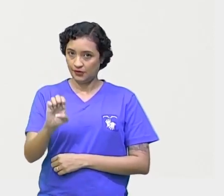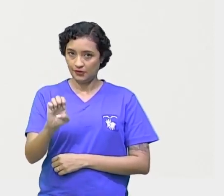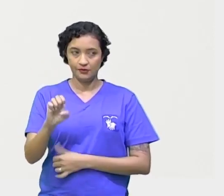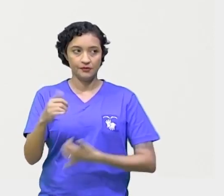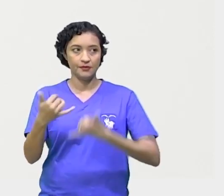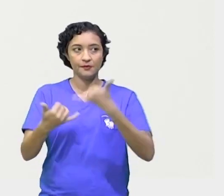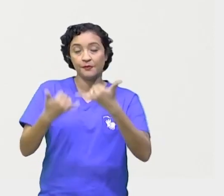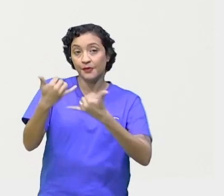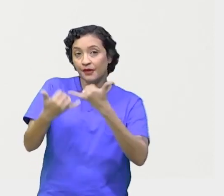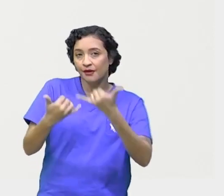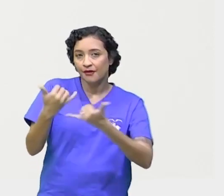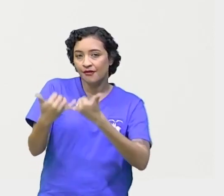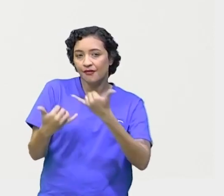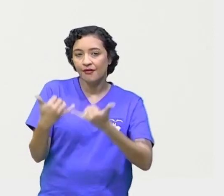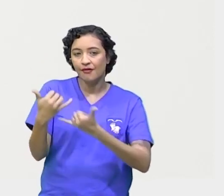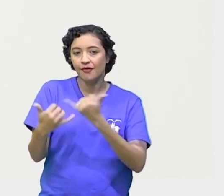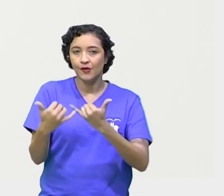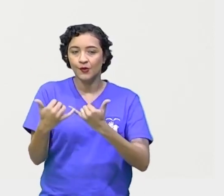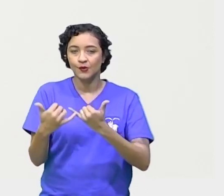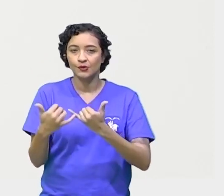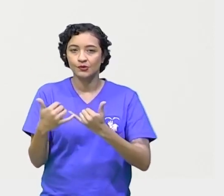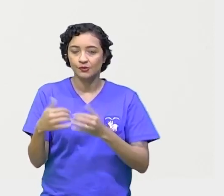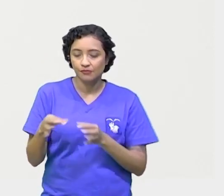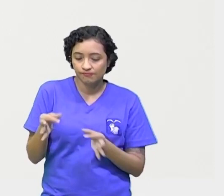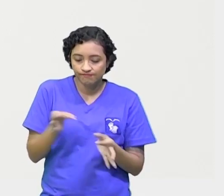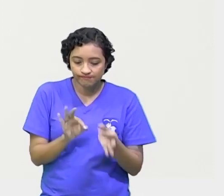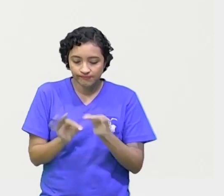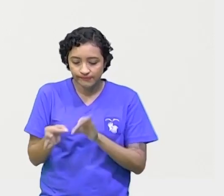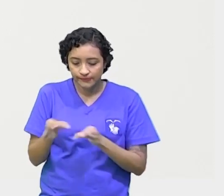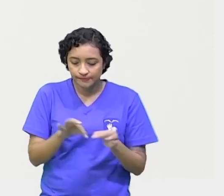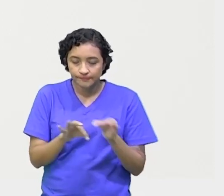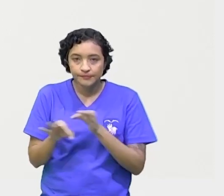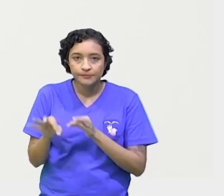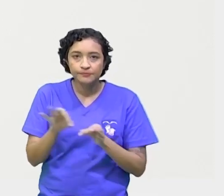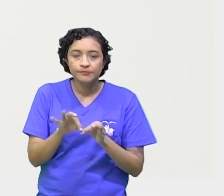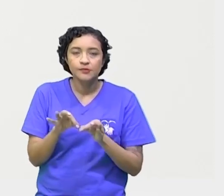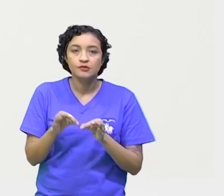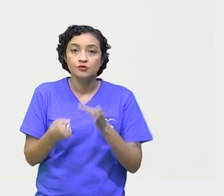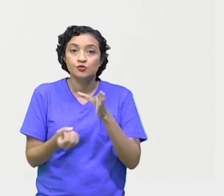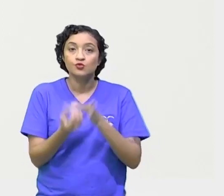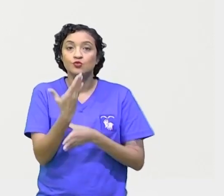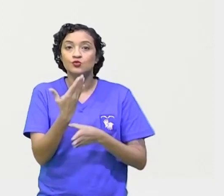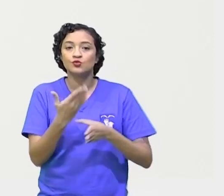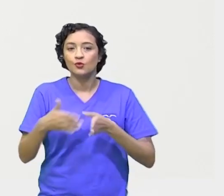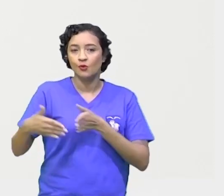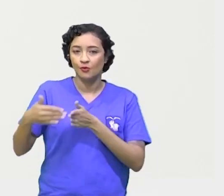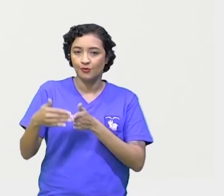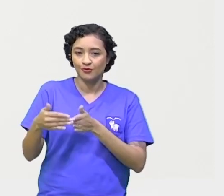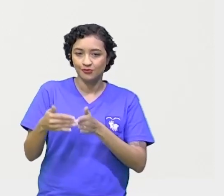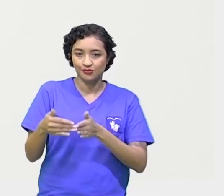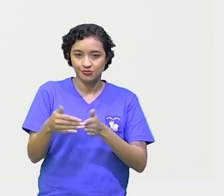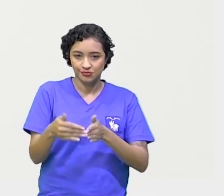brincando com quebra-cabeça e montou um barquinho com peças de dimensões 3